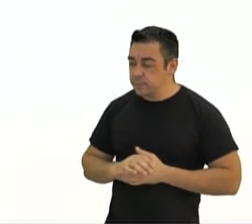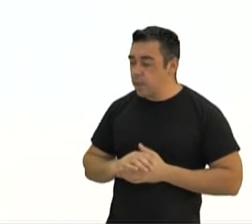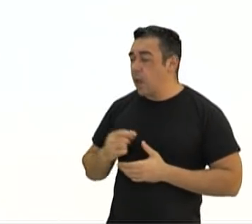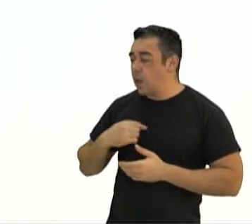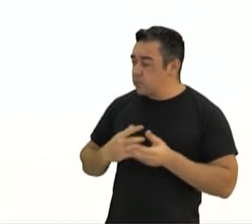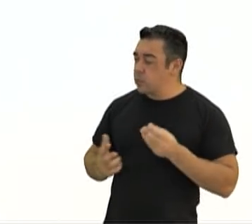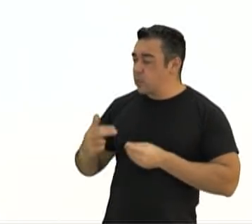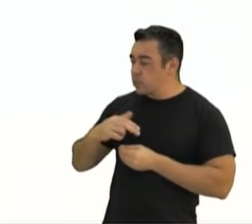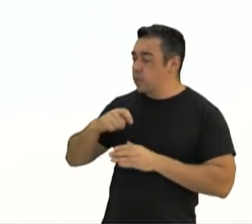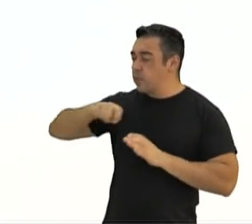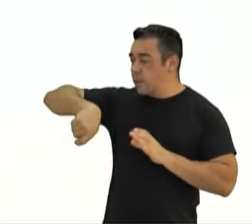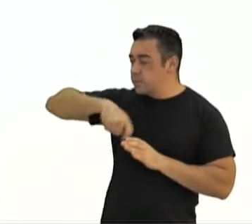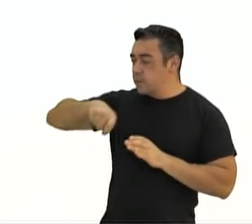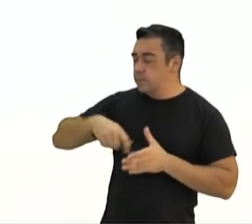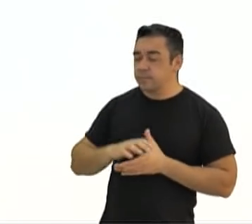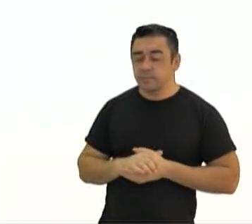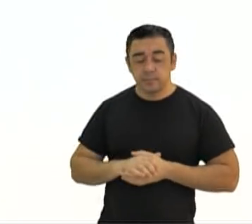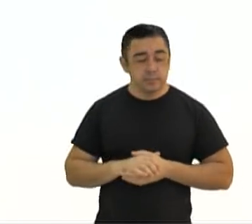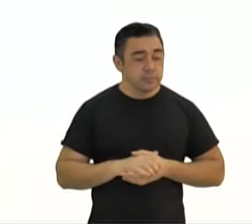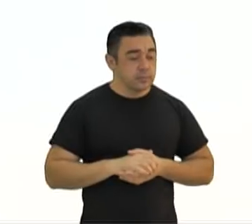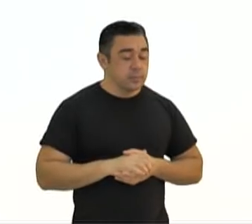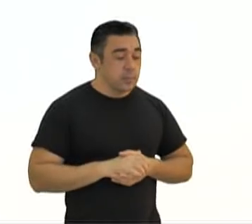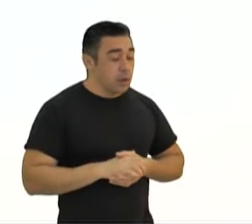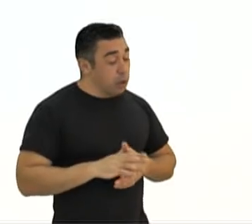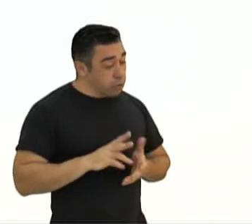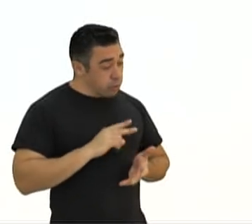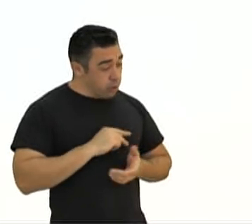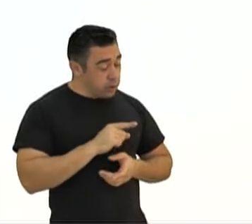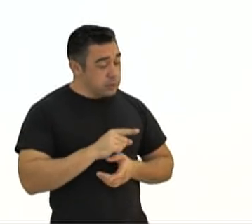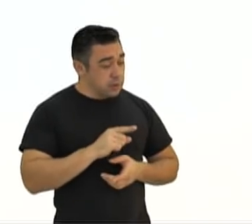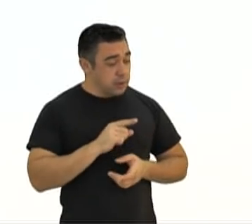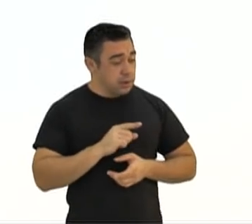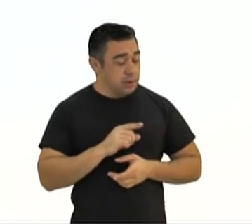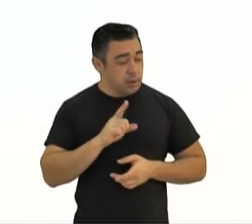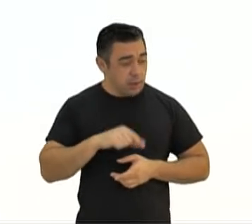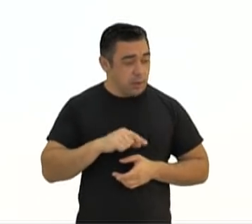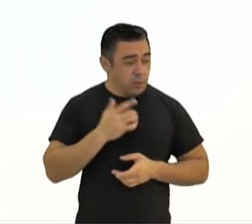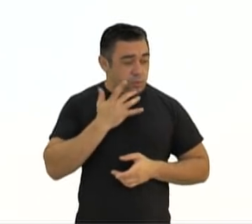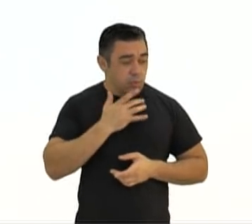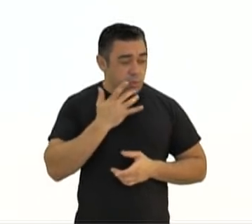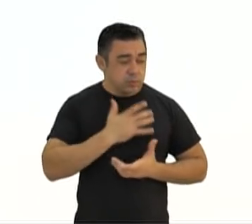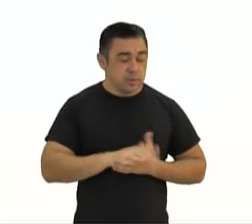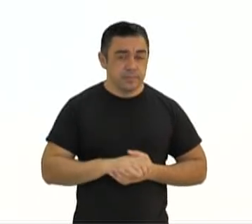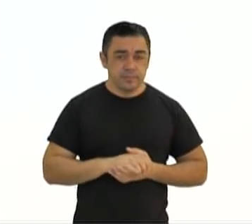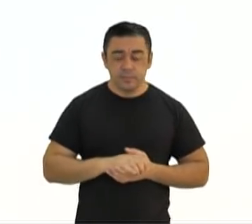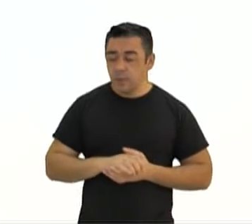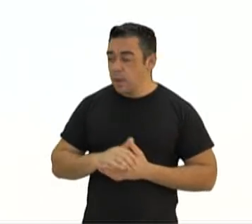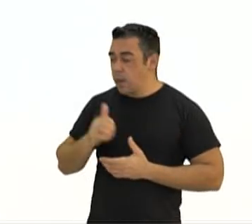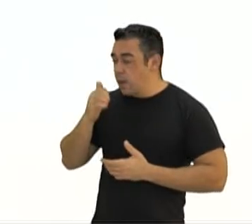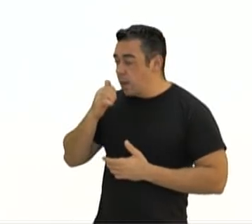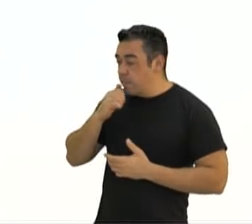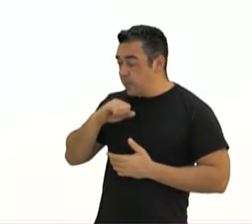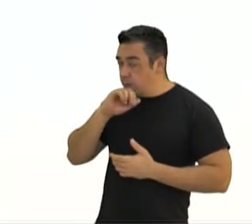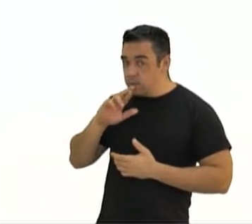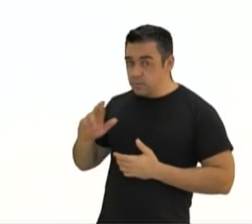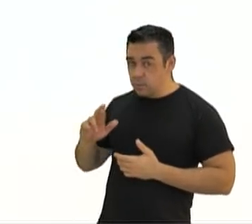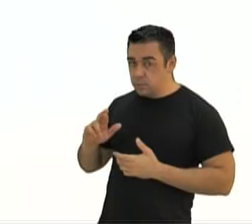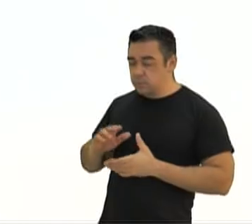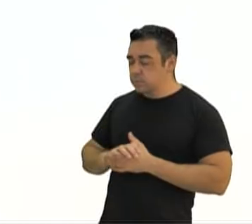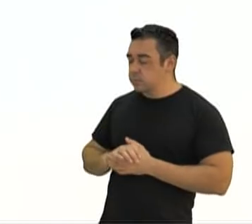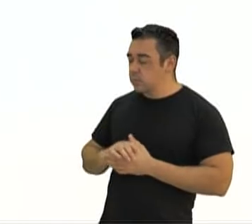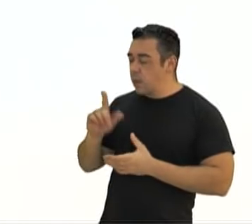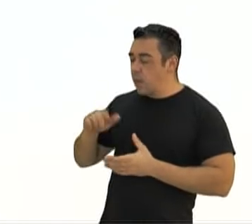ela encontrou a mãe, de tesoura na mão, sentada em uma poltrona, recortando o jornal. E ela perguntou o que era. A mãe disse que